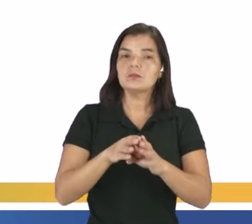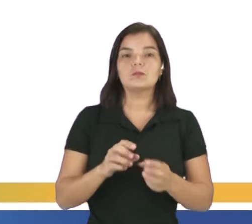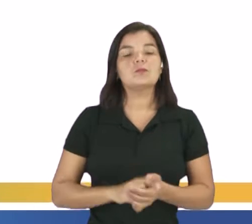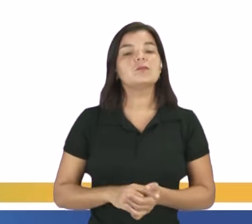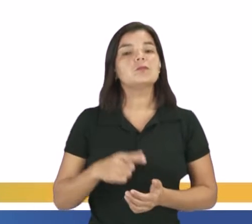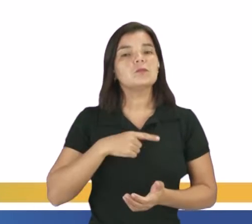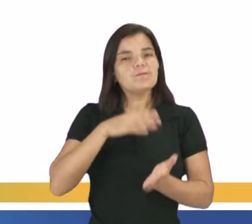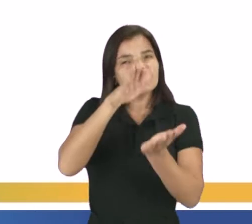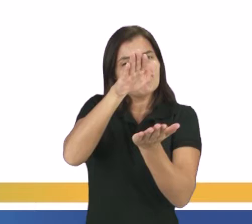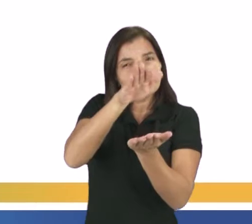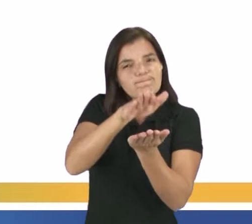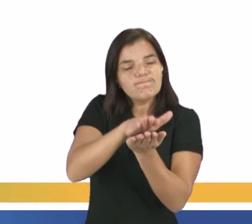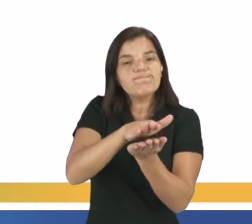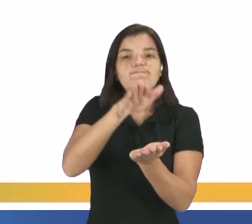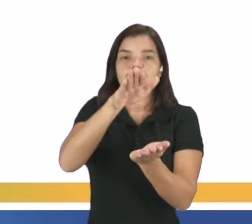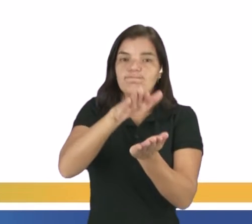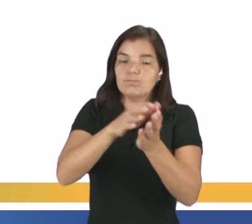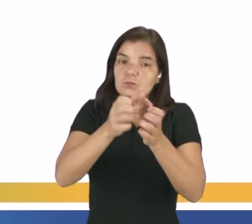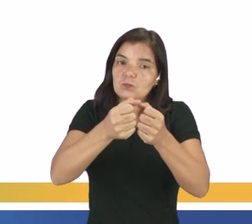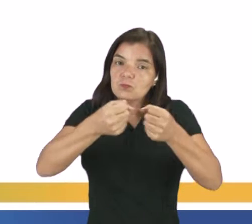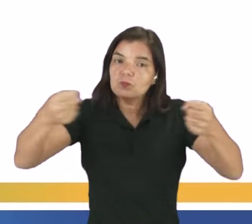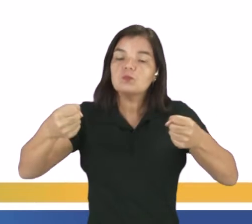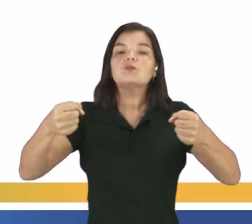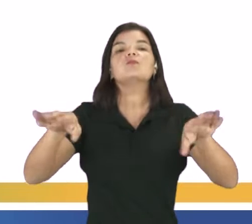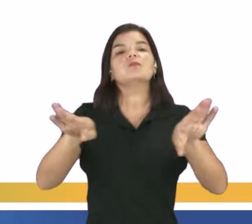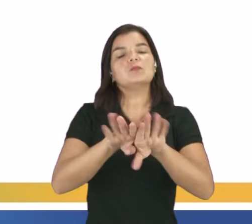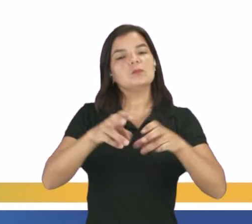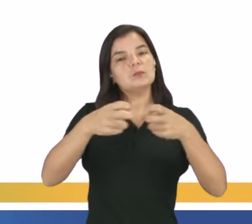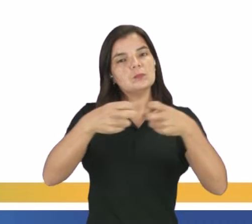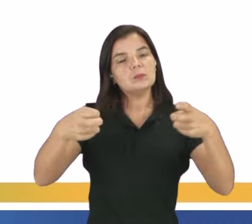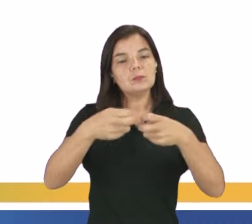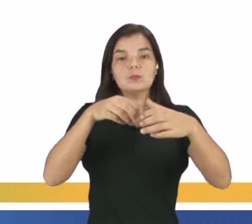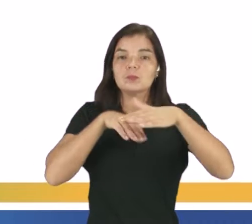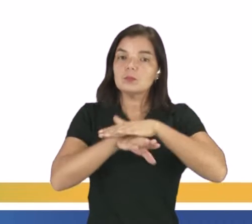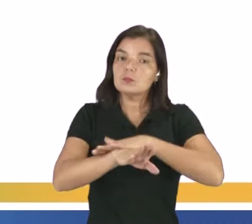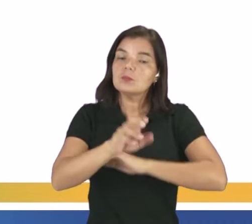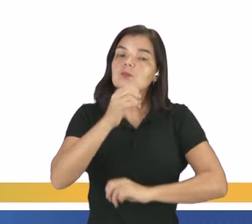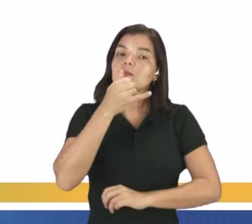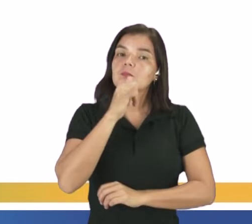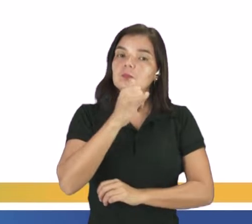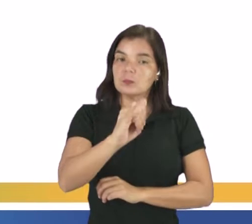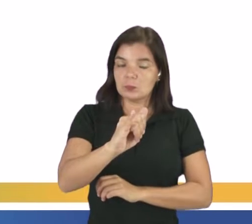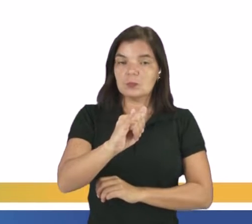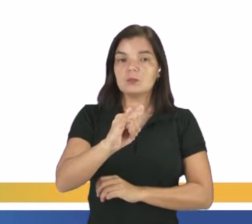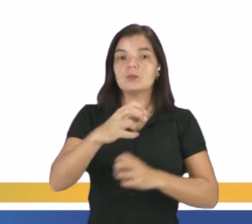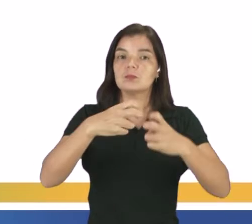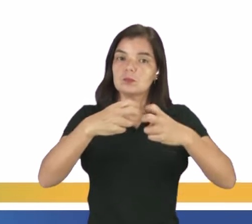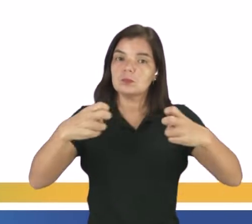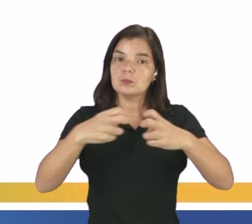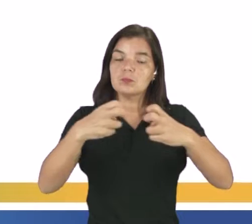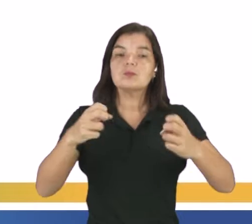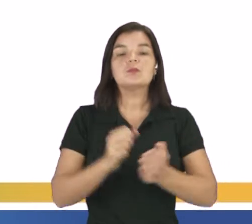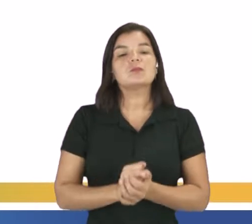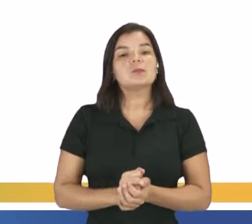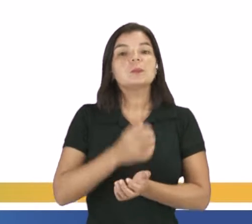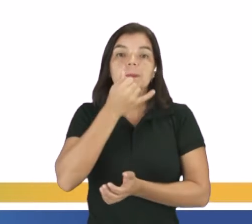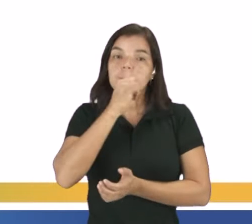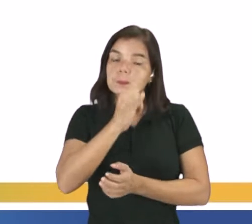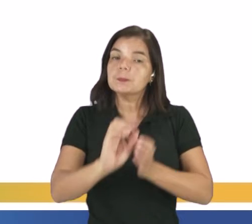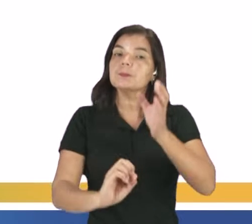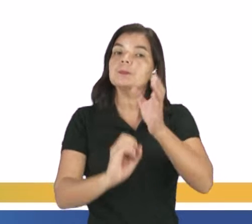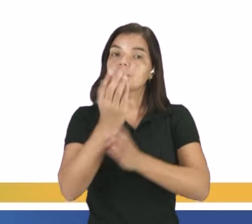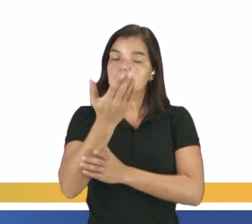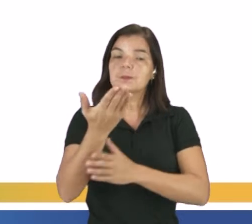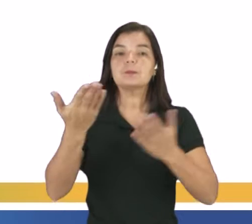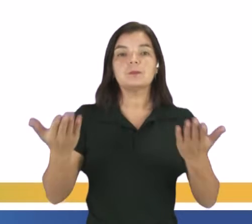sejam comprimidos, quer sejam esticados, os corpos elásticos armazenarão energia potencial elástica. Tal energia